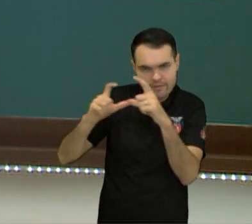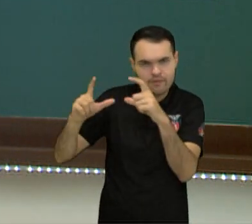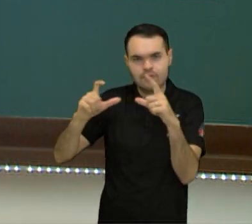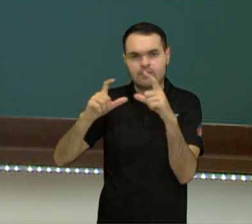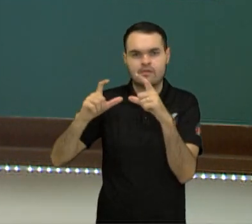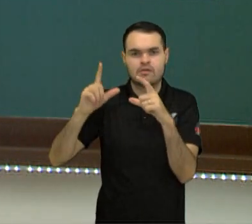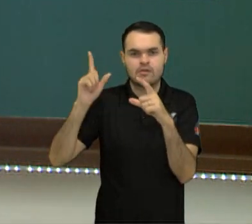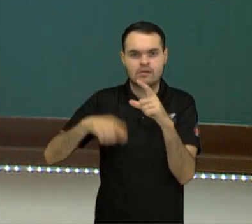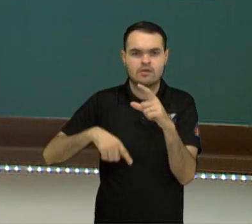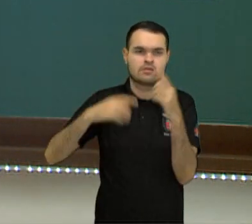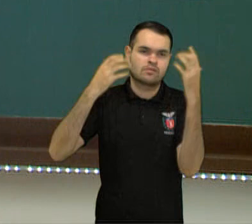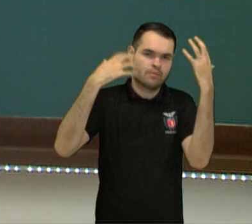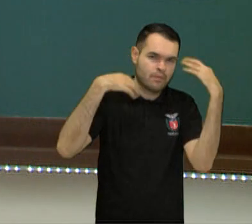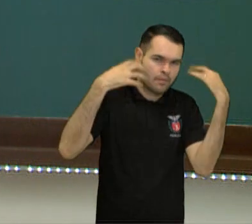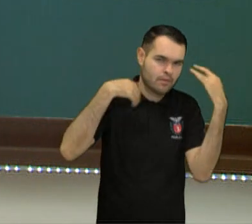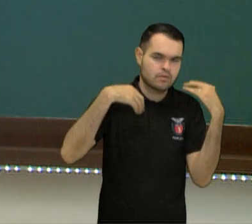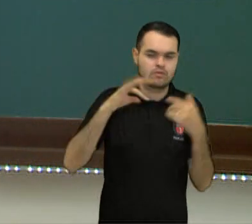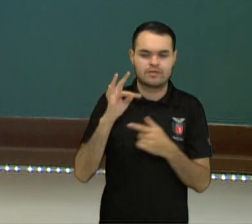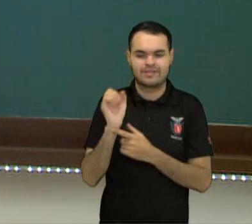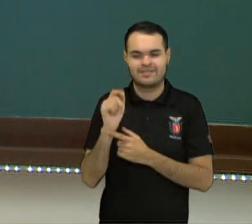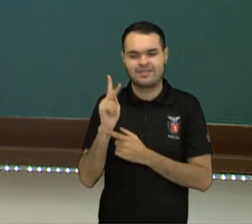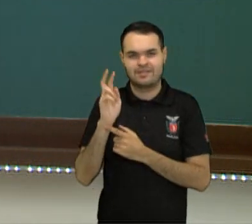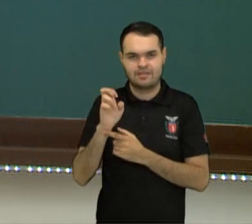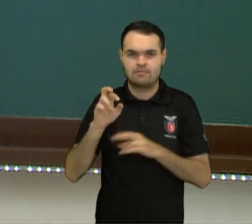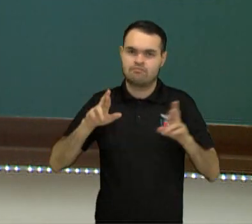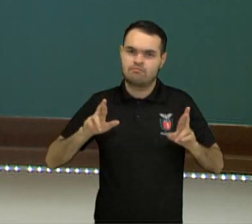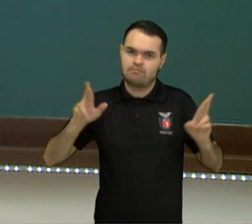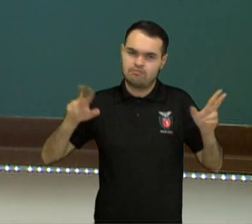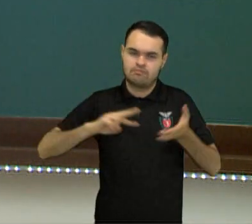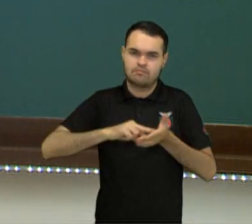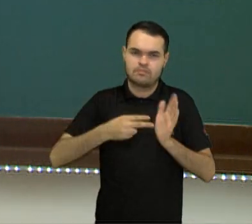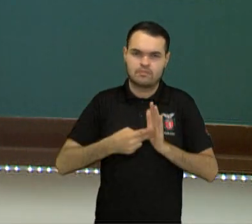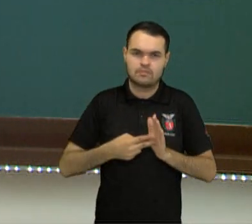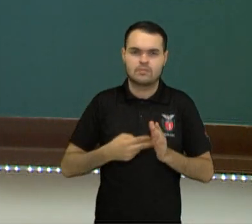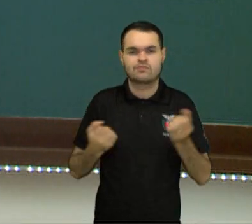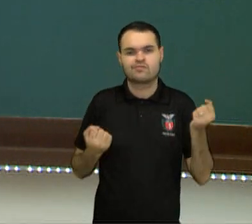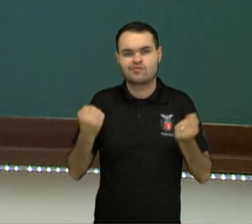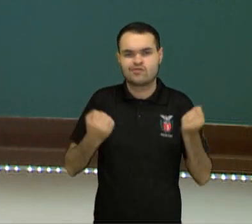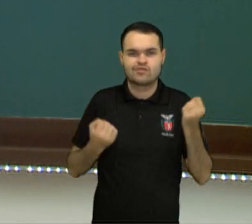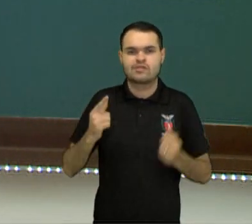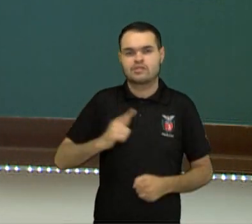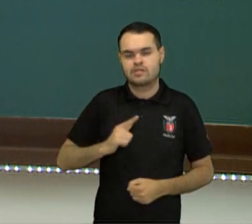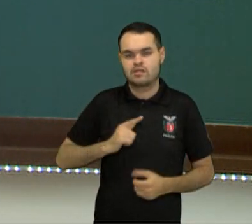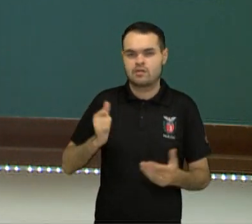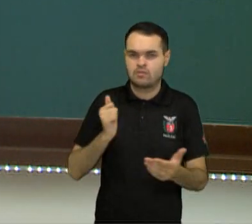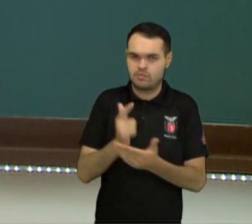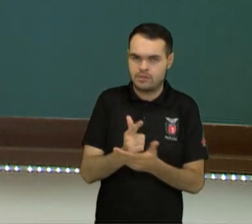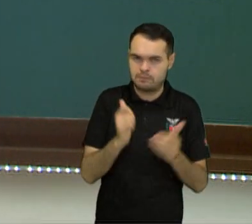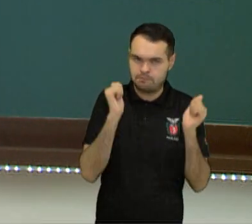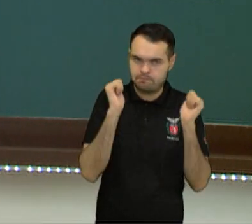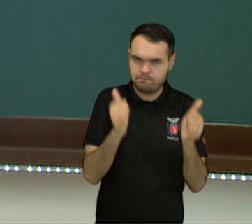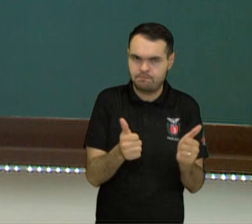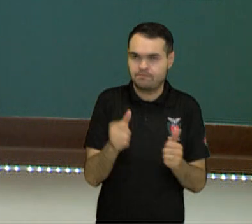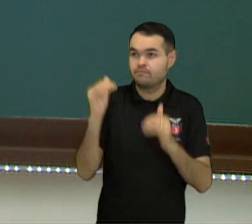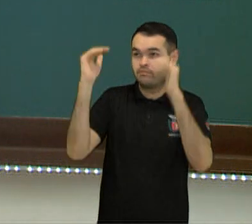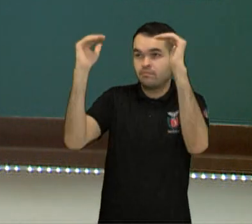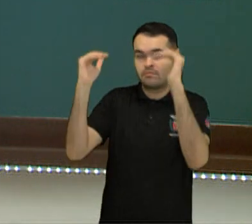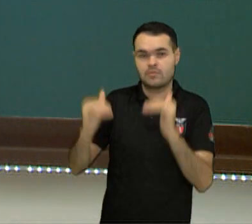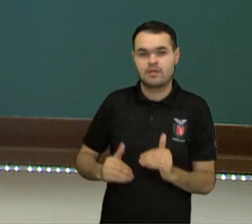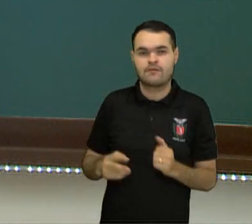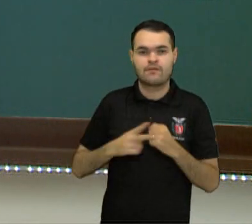Take a shower, tomar banho, então pode ter significados diferentes. Dirigir, ter e comprar. Beleza? Então esses são os